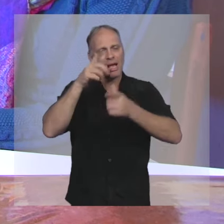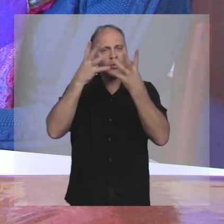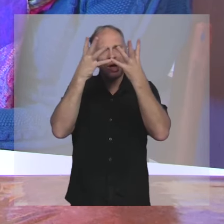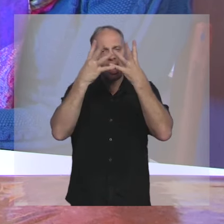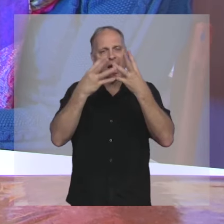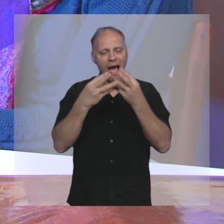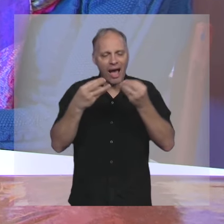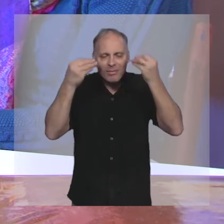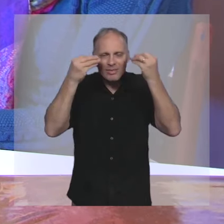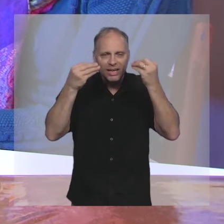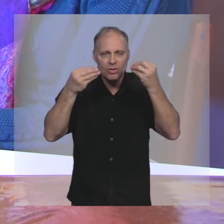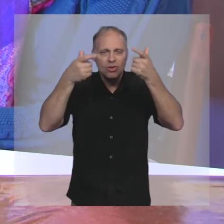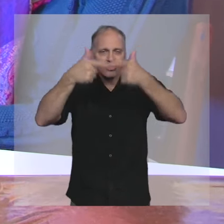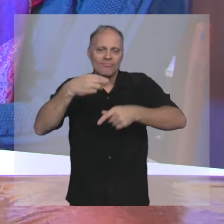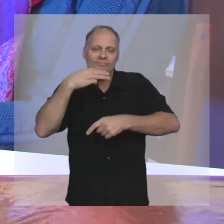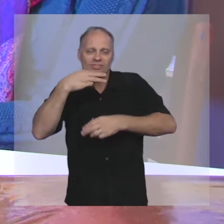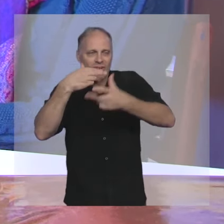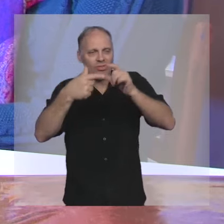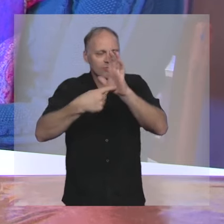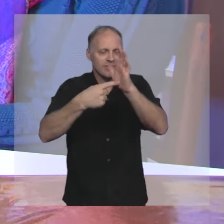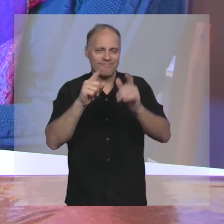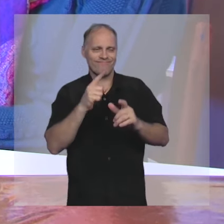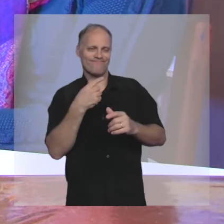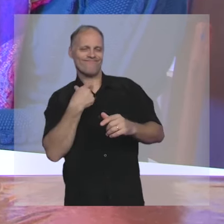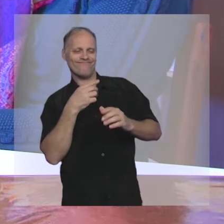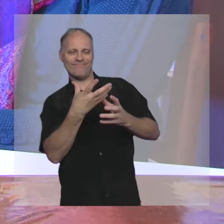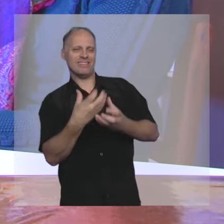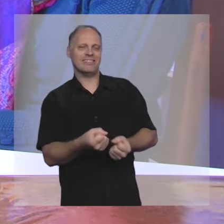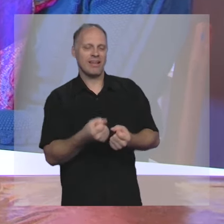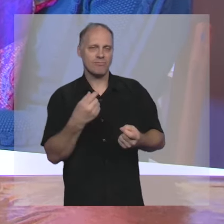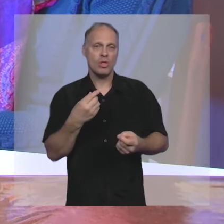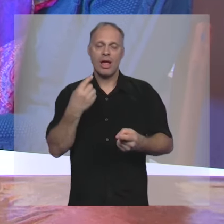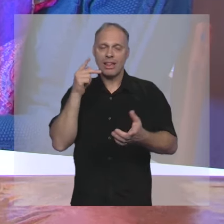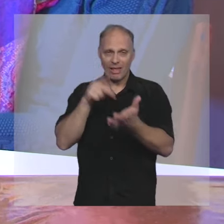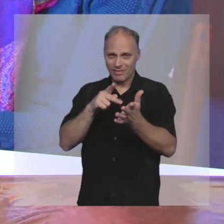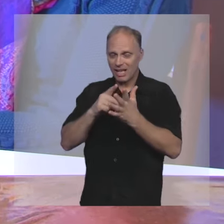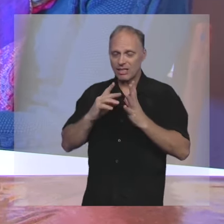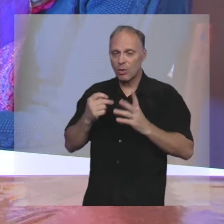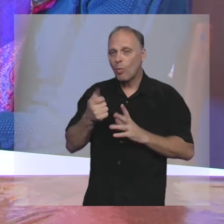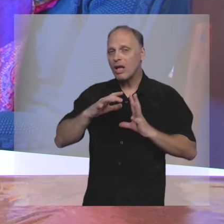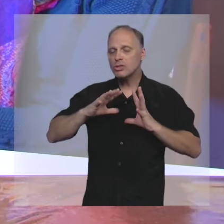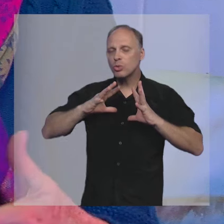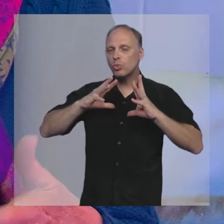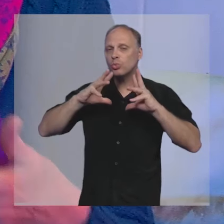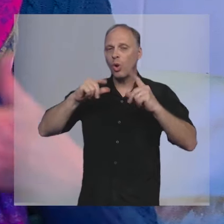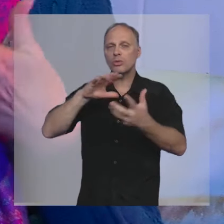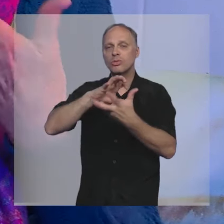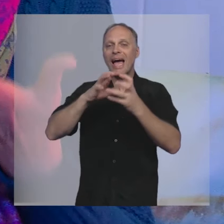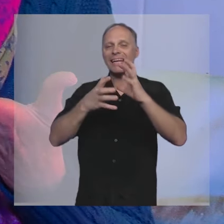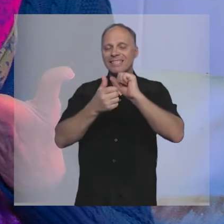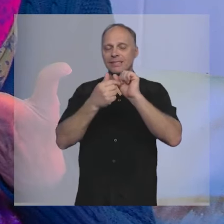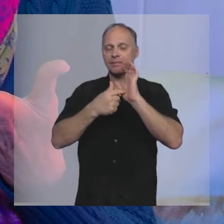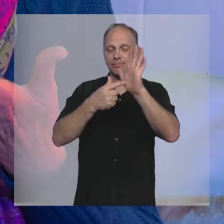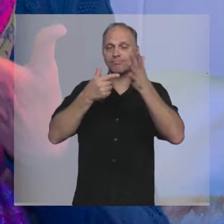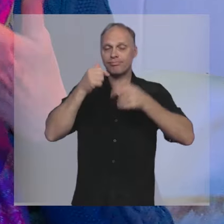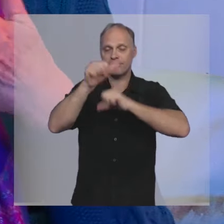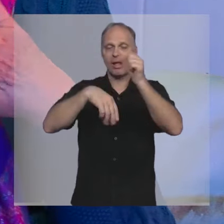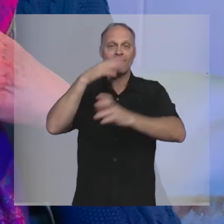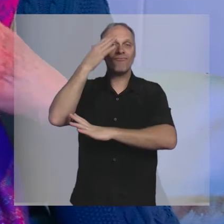Os salões não receberam muito bem. Aliás, quase todos os artistas que se